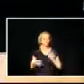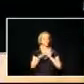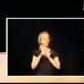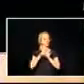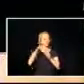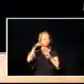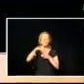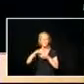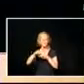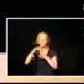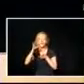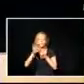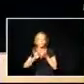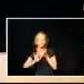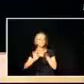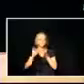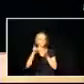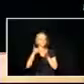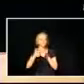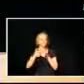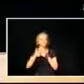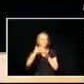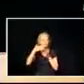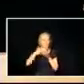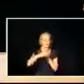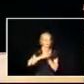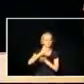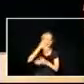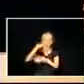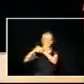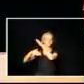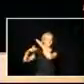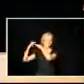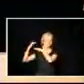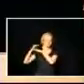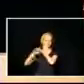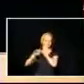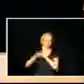entra em vigor na data da publicação, retroagindo os seus